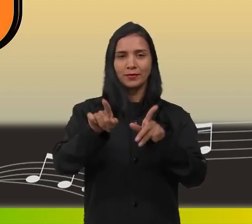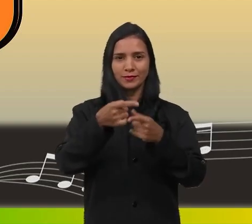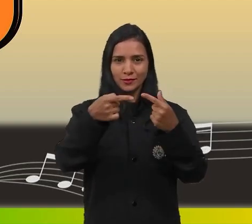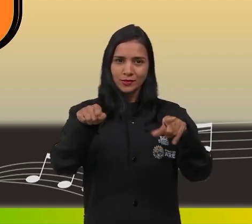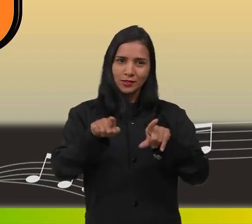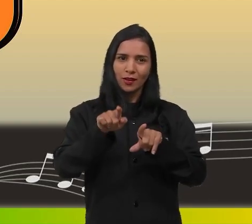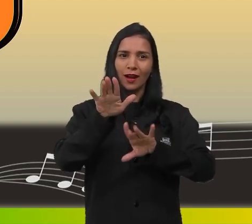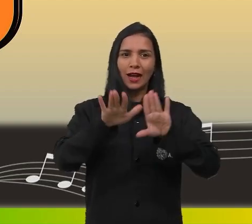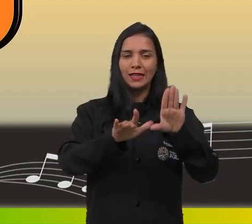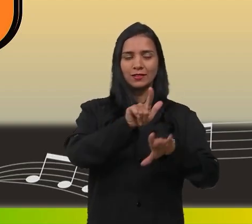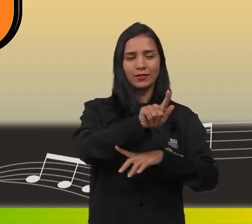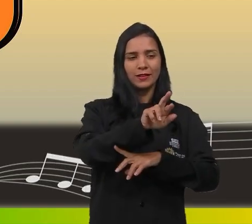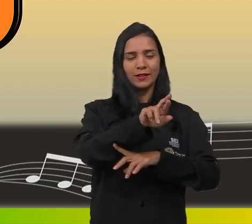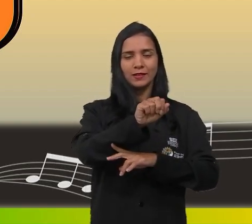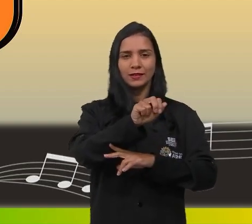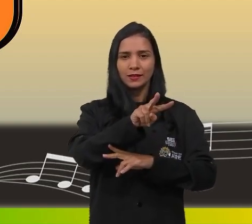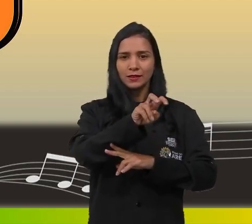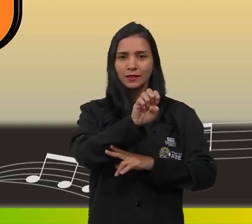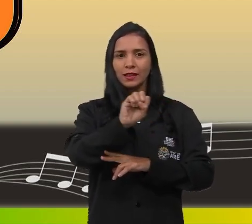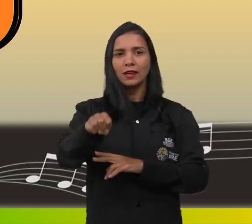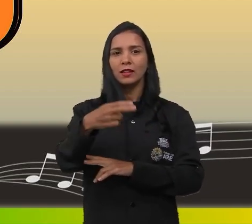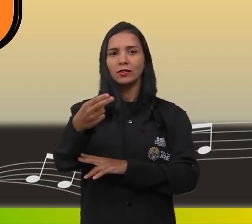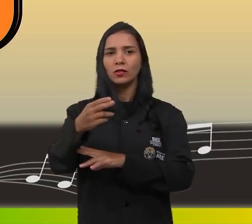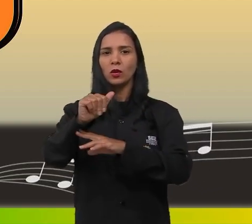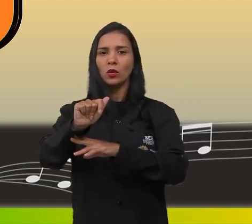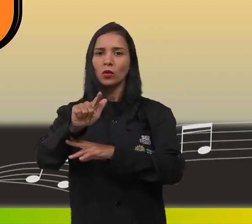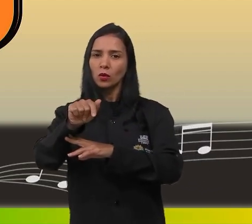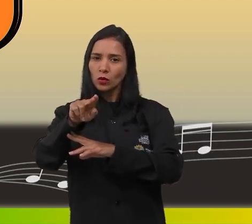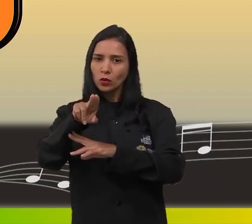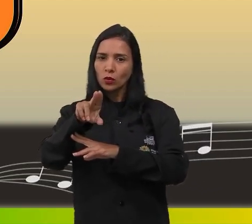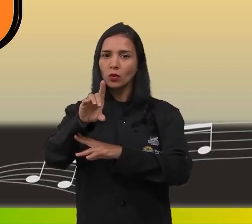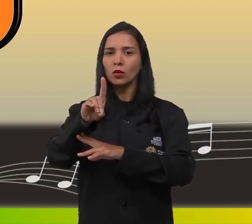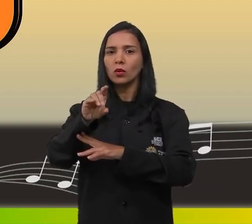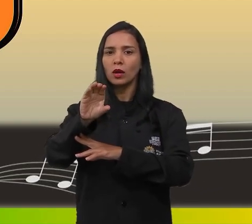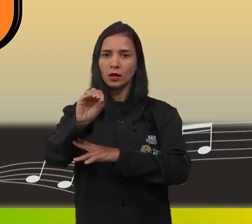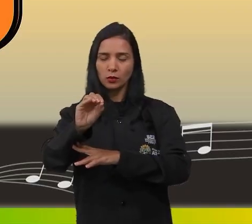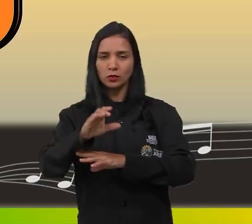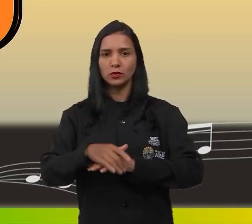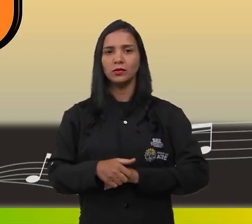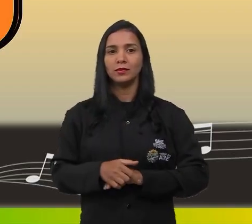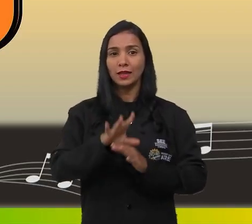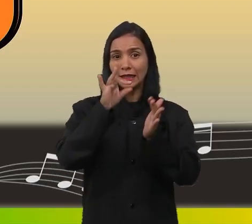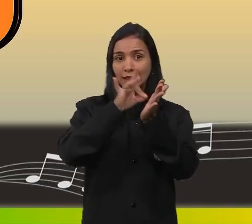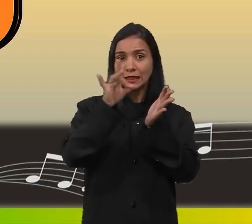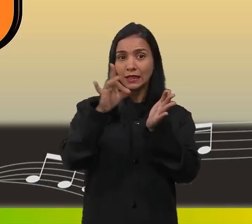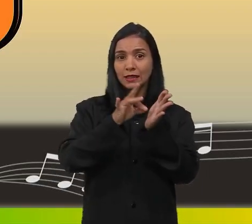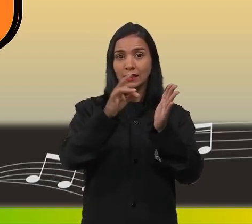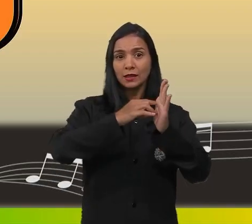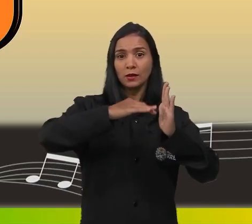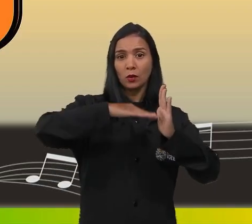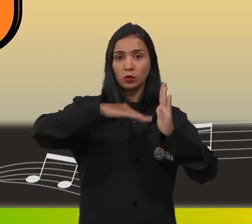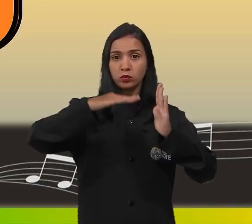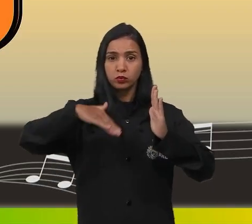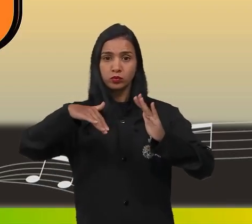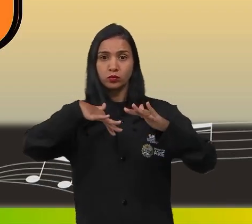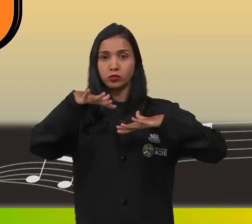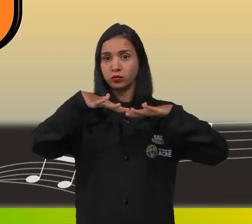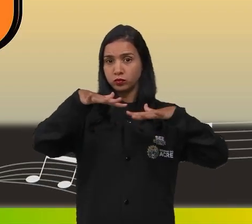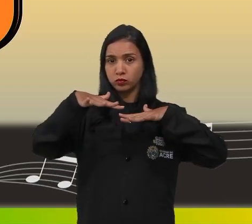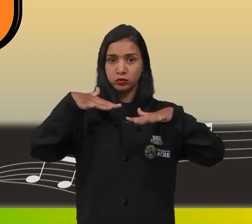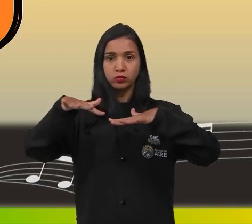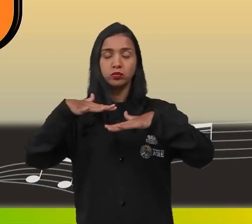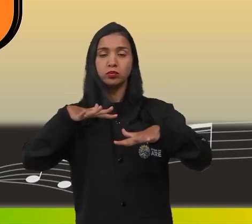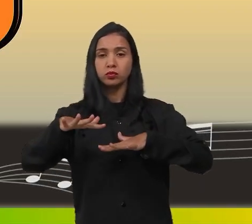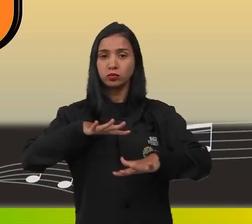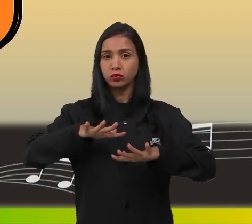grave, baixo ou agudo, alto, determinada pela frequência de suas vibrações. Então,